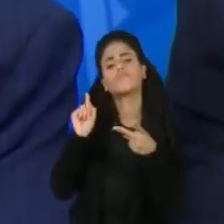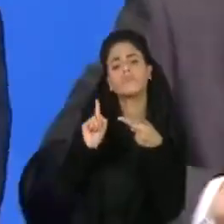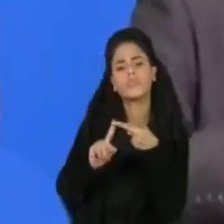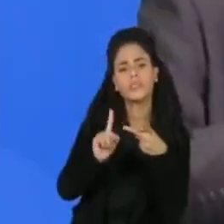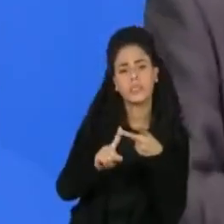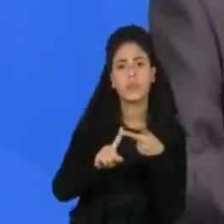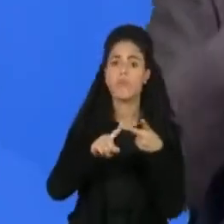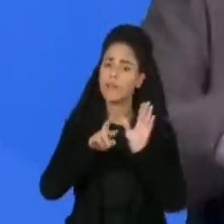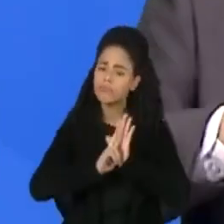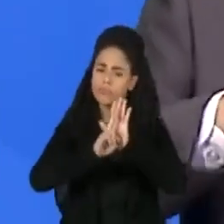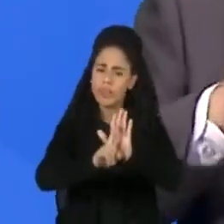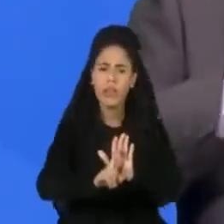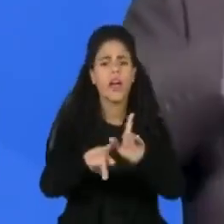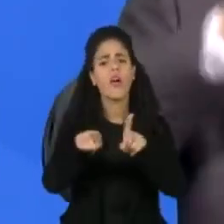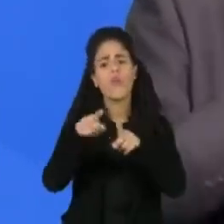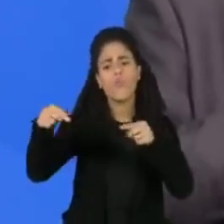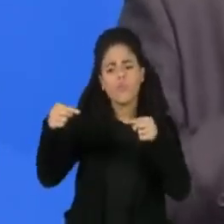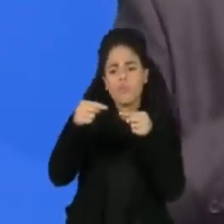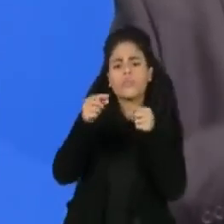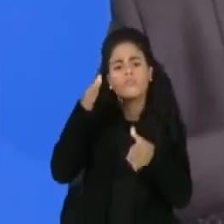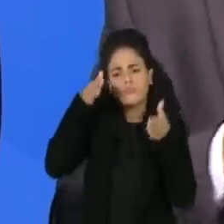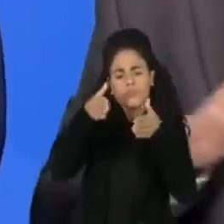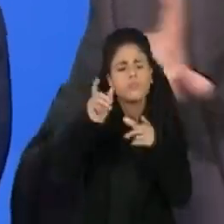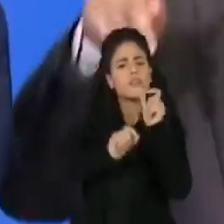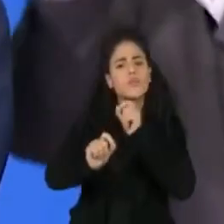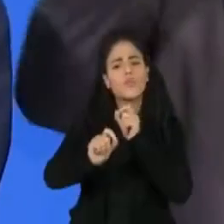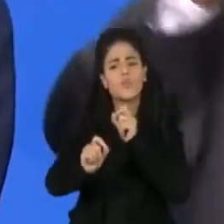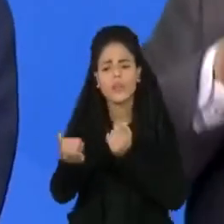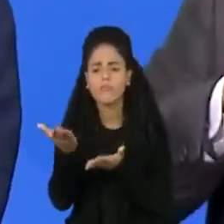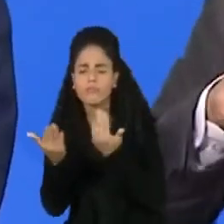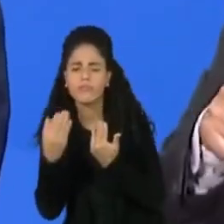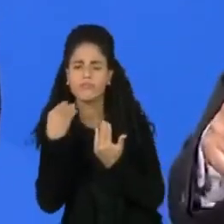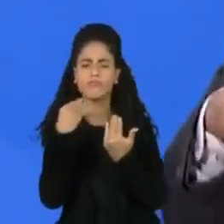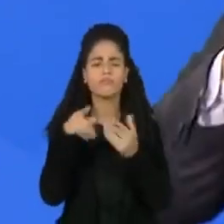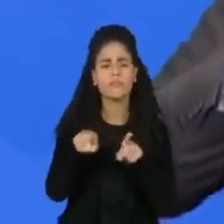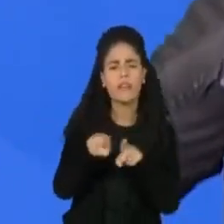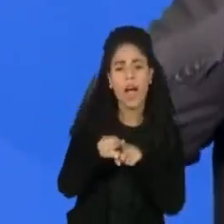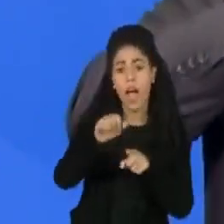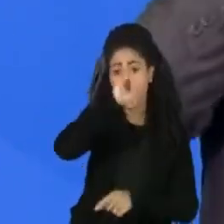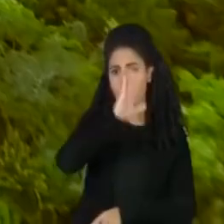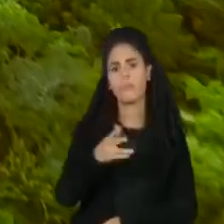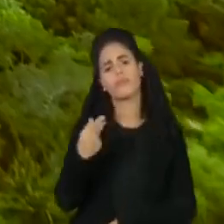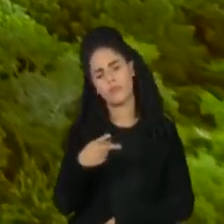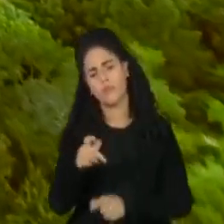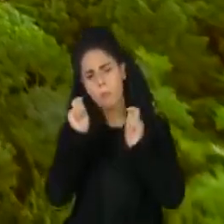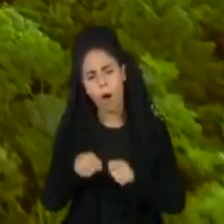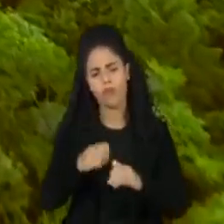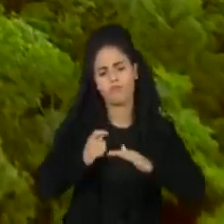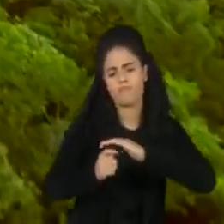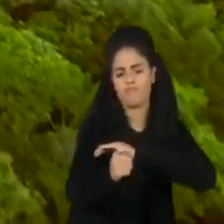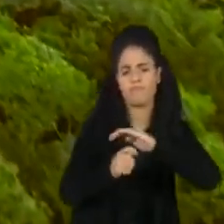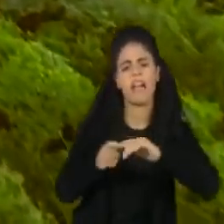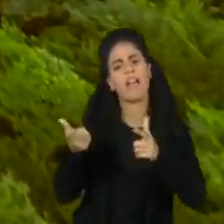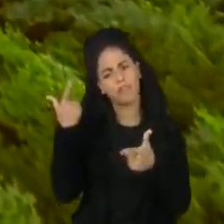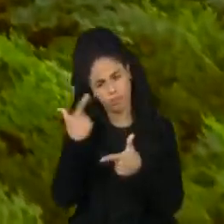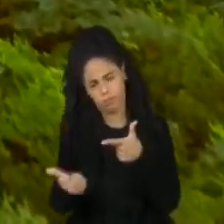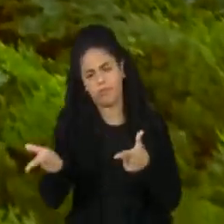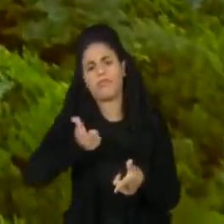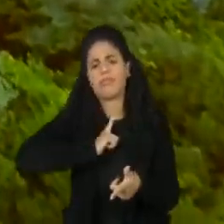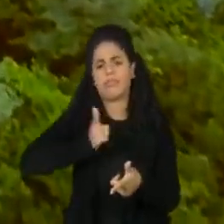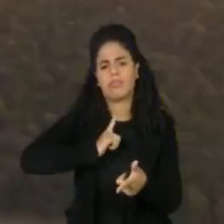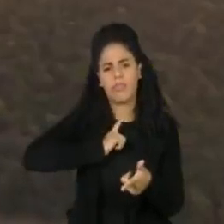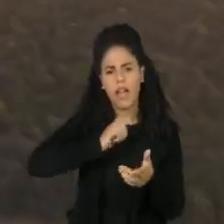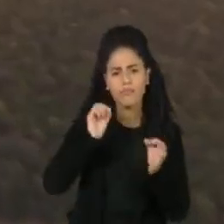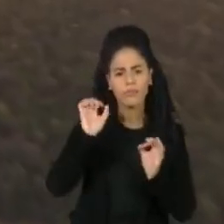agenda cheia. O objetivo principal é, mais uma vez, tentar convencer os investidores de que o Brasil vale a pena e que temos soluções e ambiente para